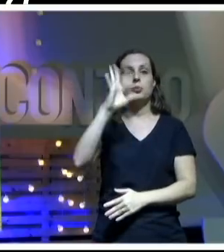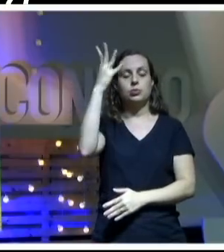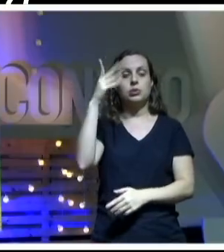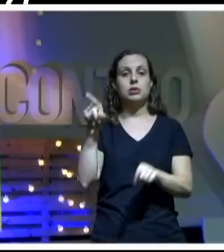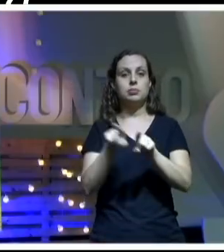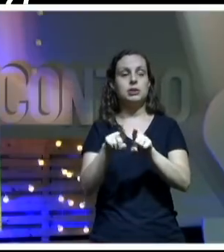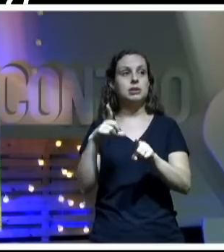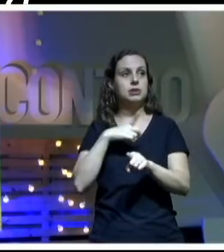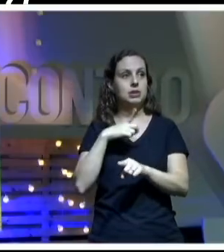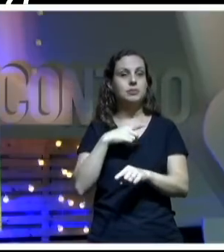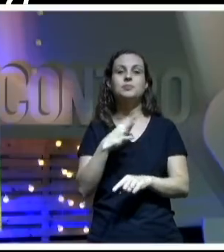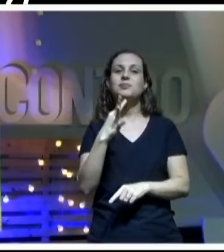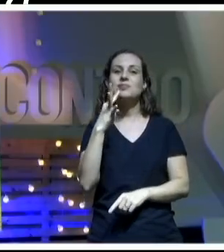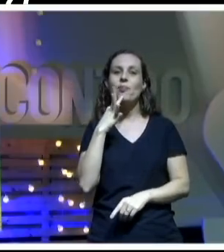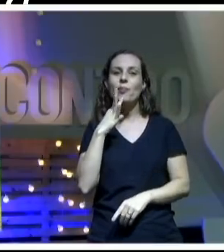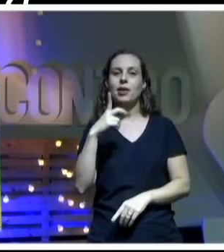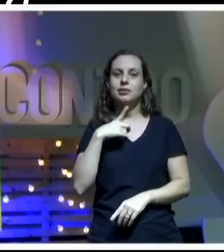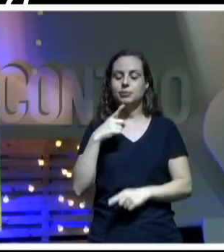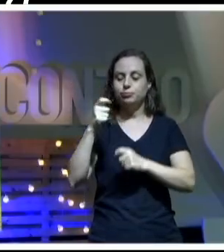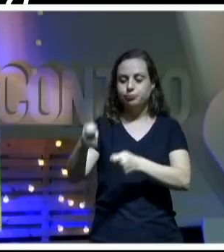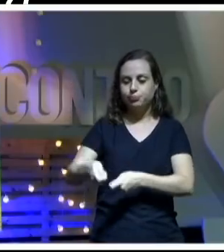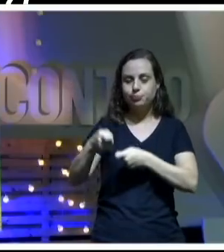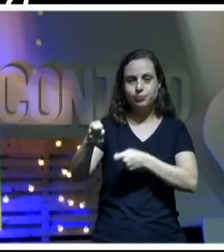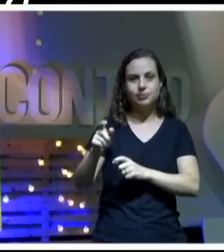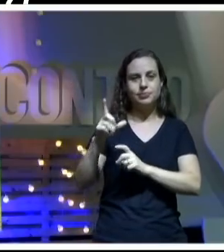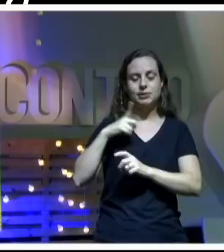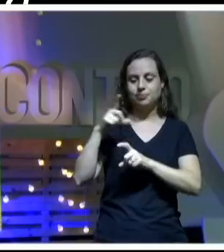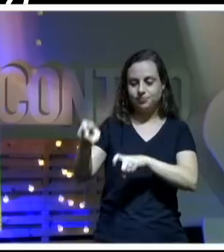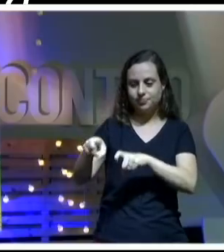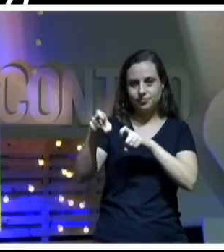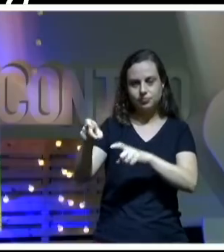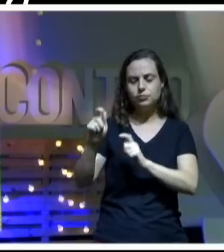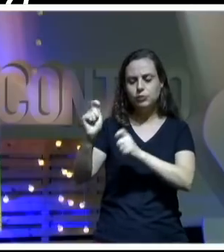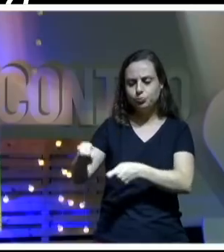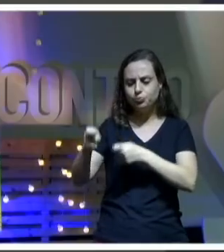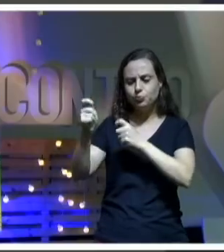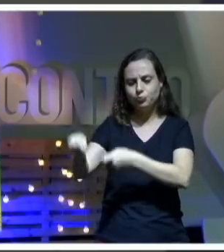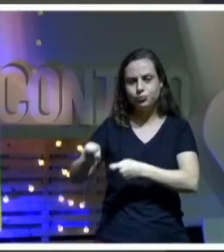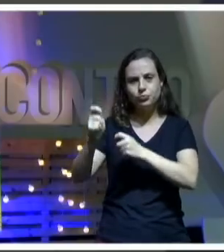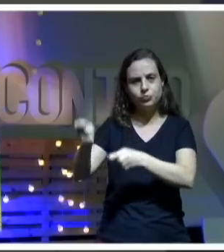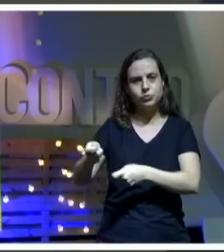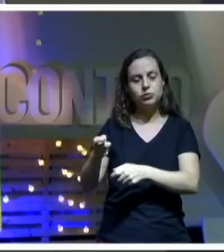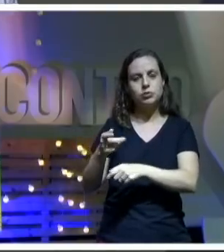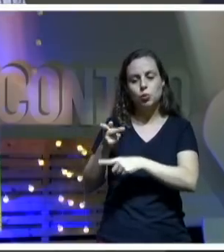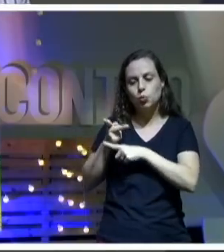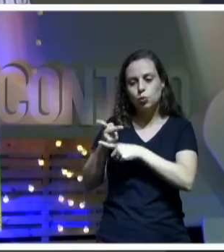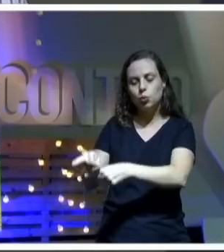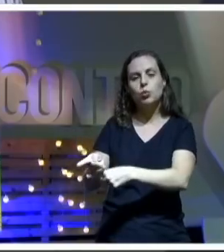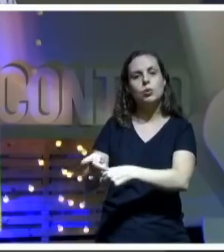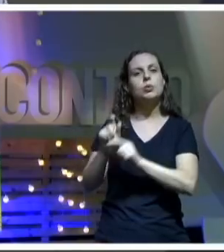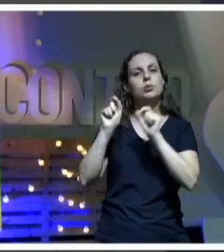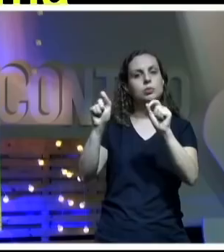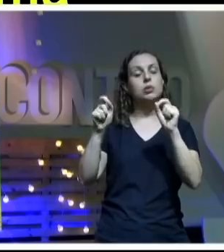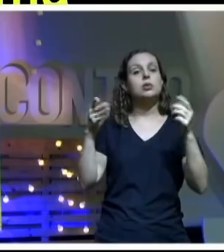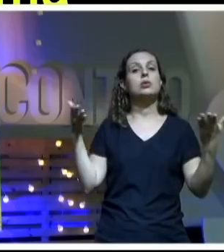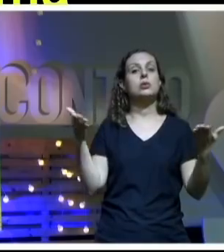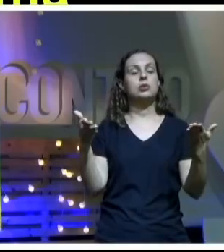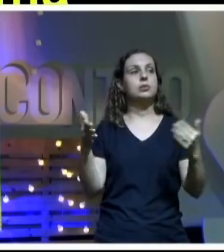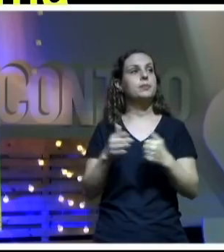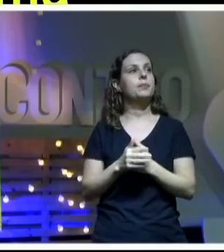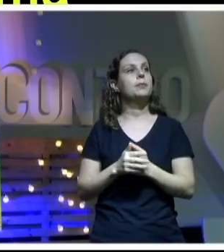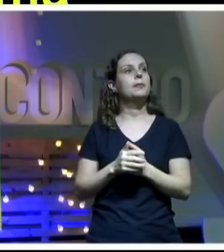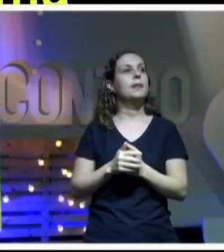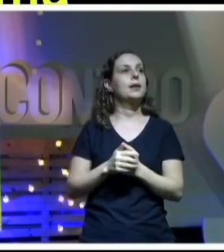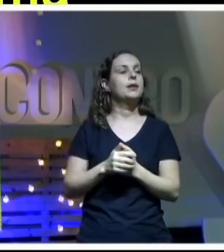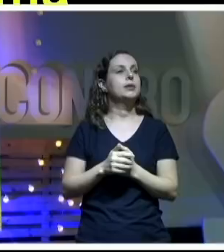de ficar escavando as camadas do que nós temos hoje para chegar até lá vamos fazer uma arqueologia disso devils nos